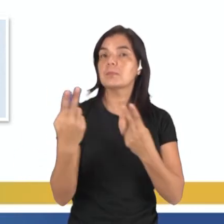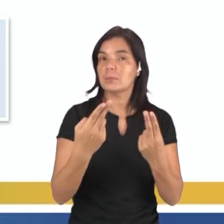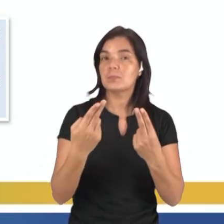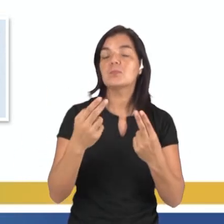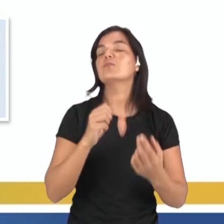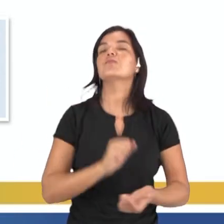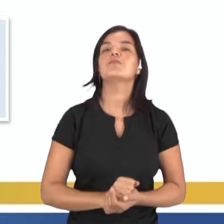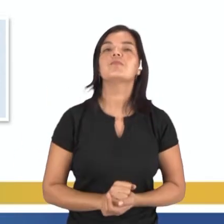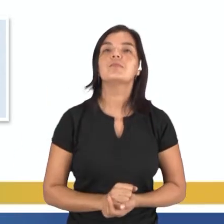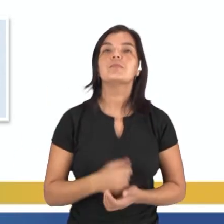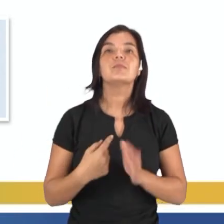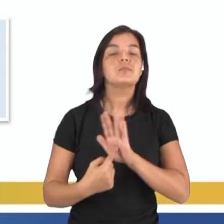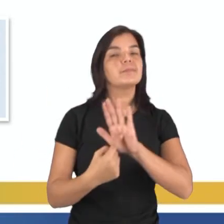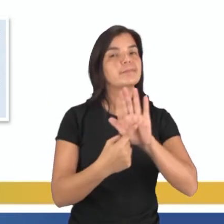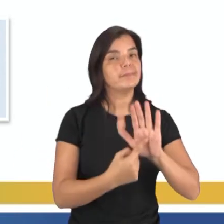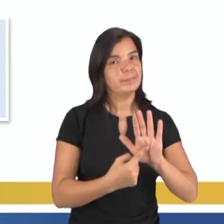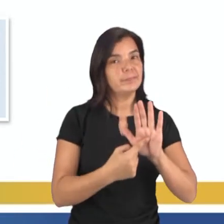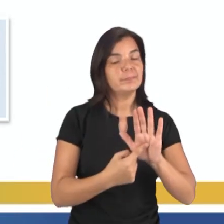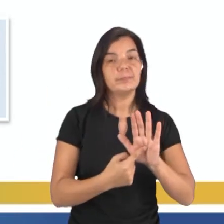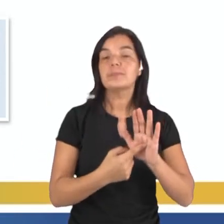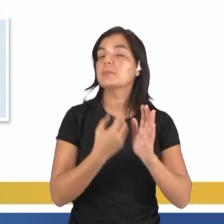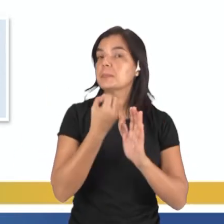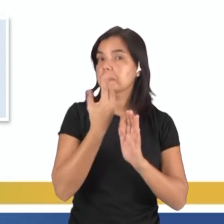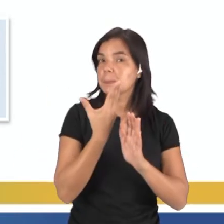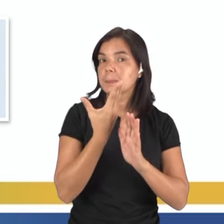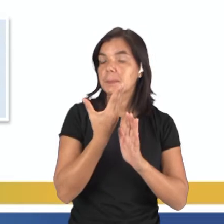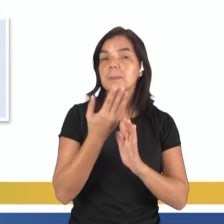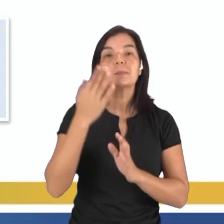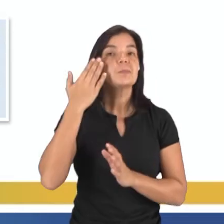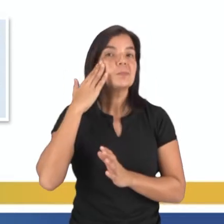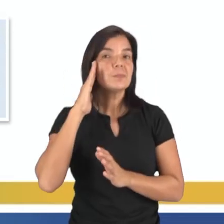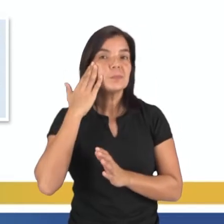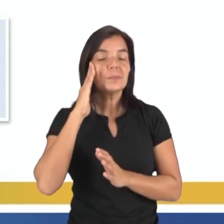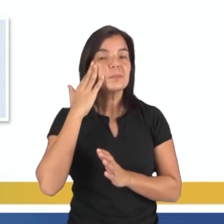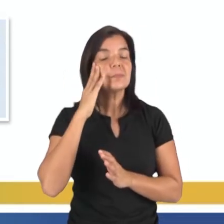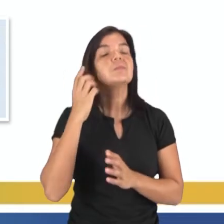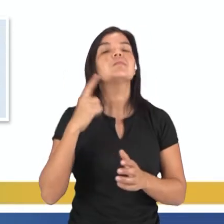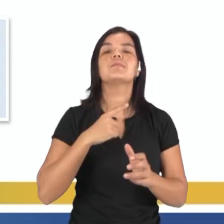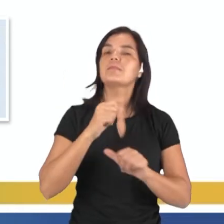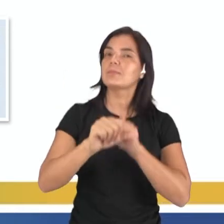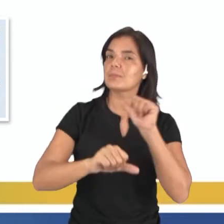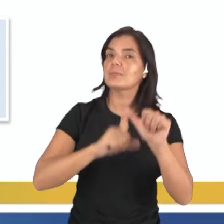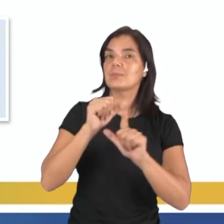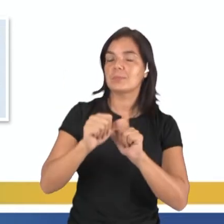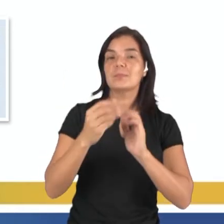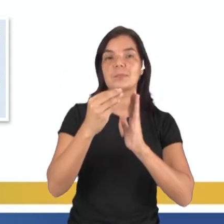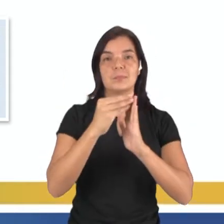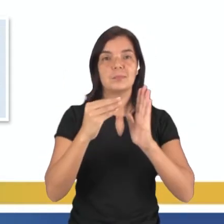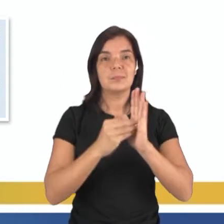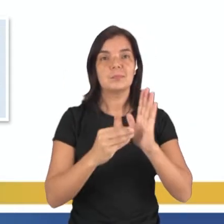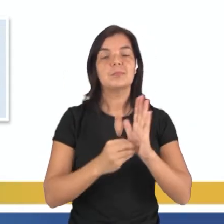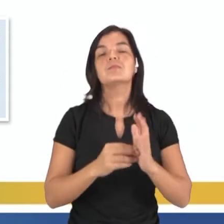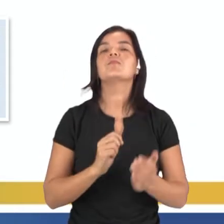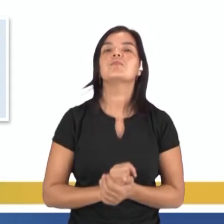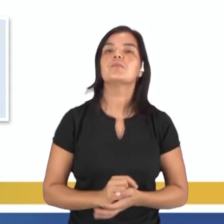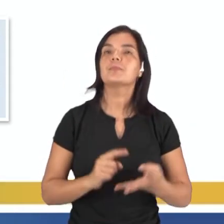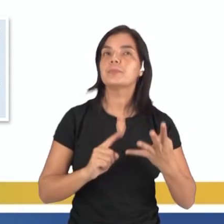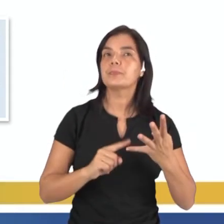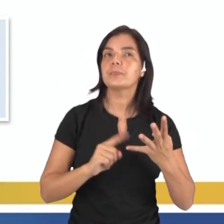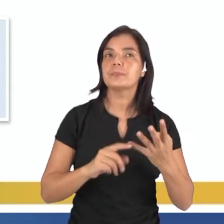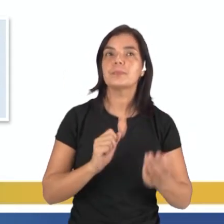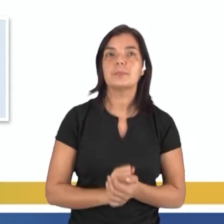família. E a apresentação ganha textura e o público entende que estamos mudando de tópico. Dica